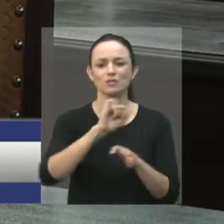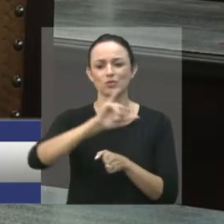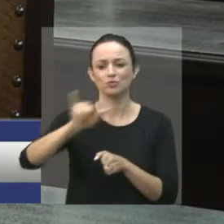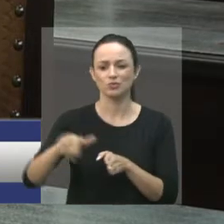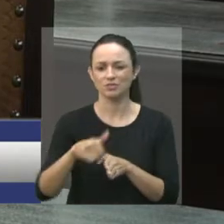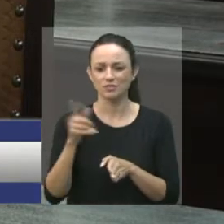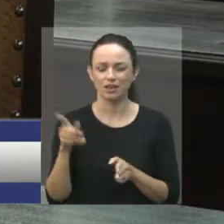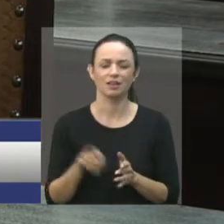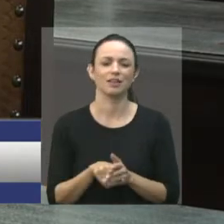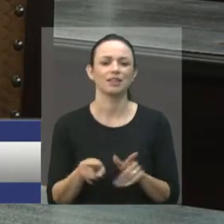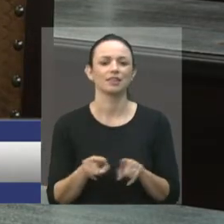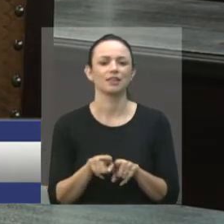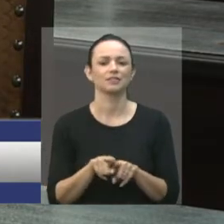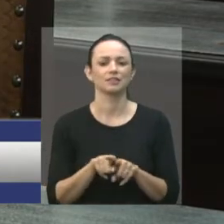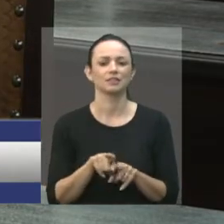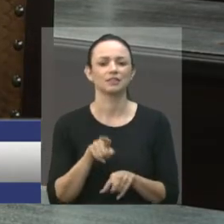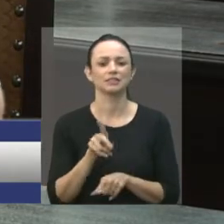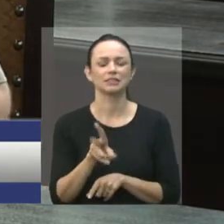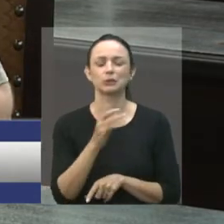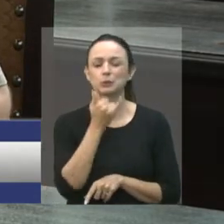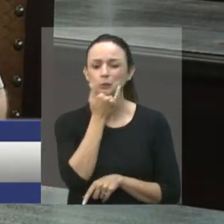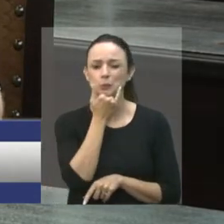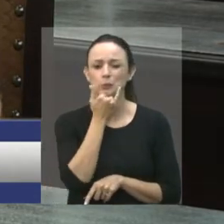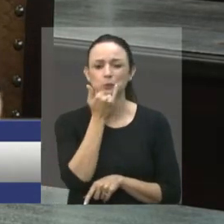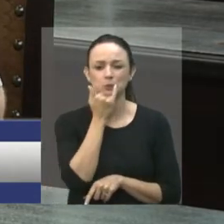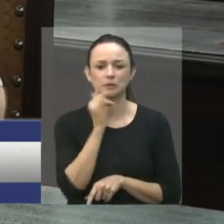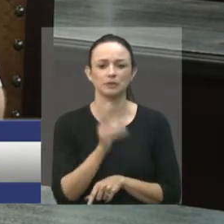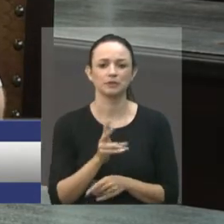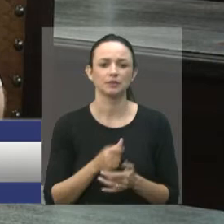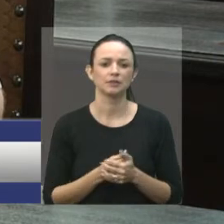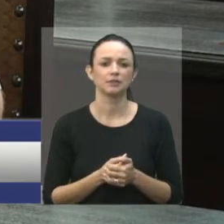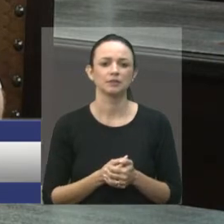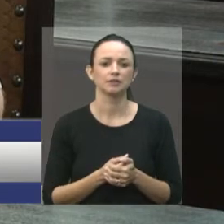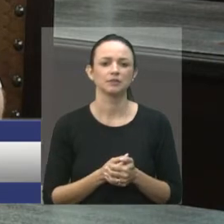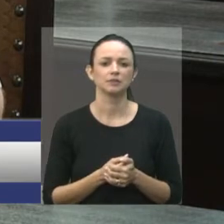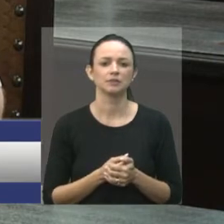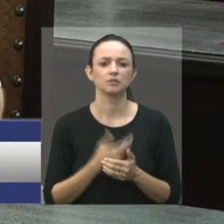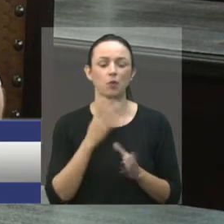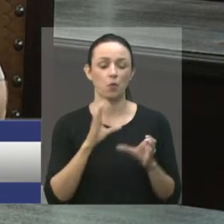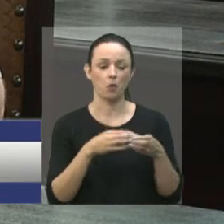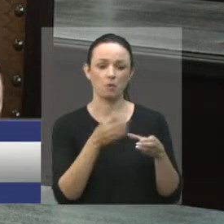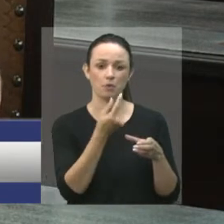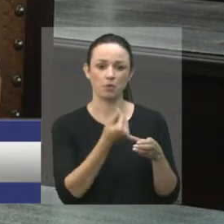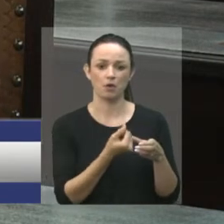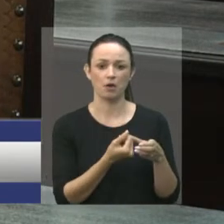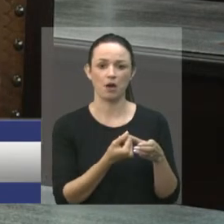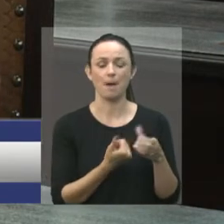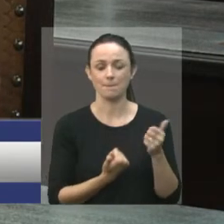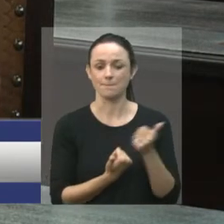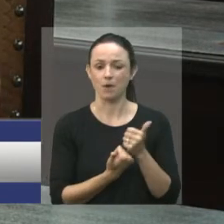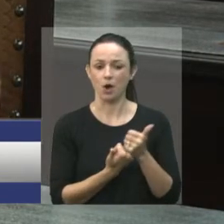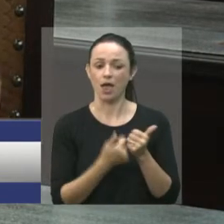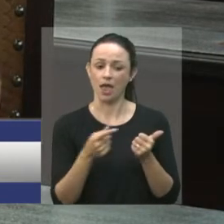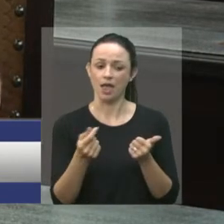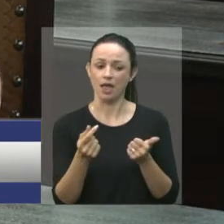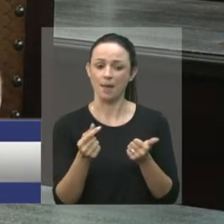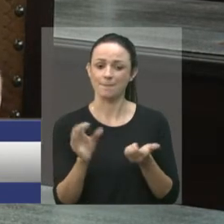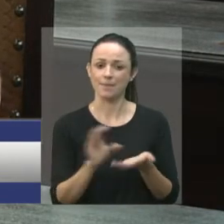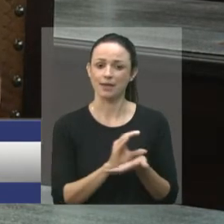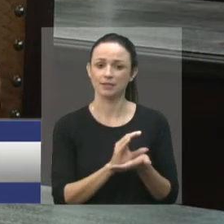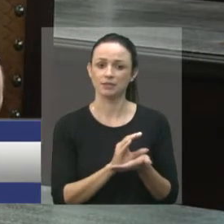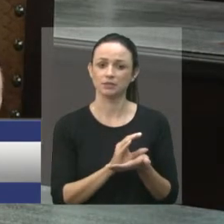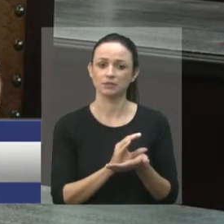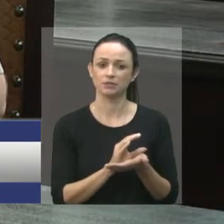sempre tem aquela desculpa, não, a Comissão de Finanças apoia essas emendas, só que